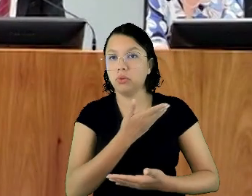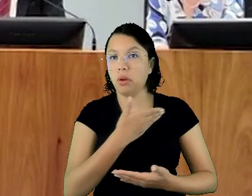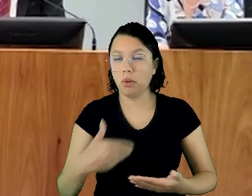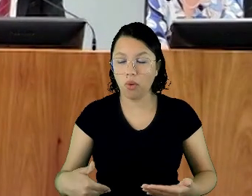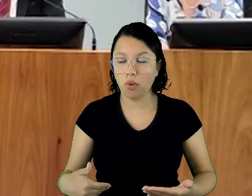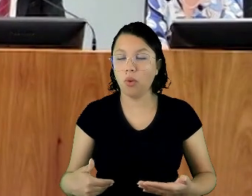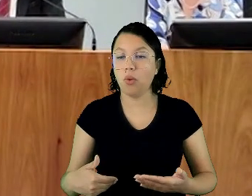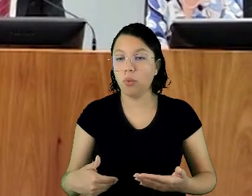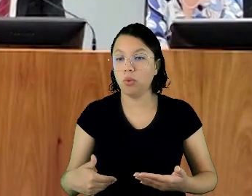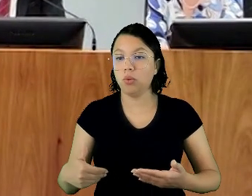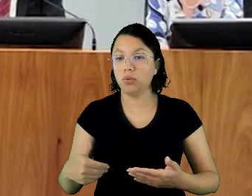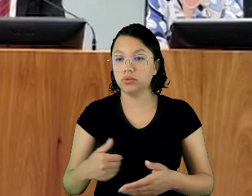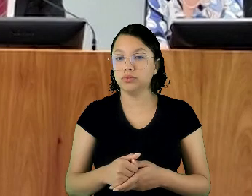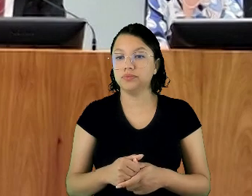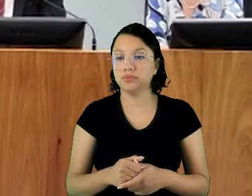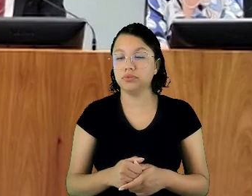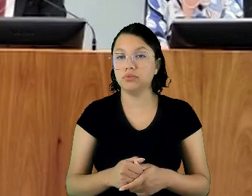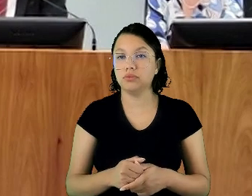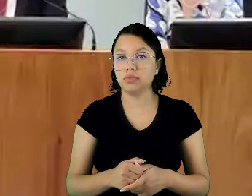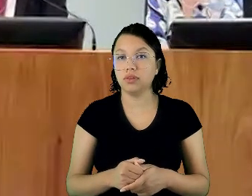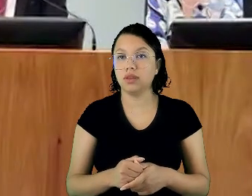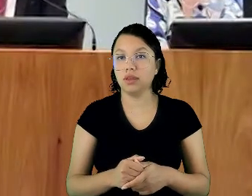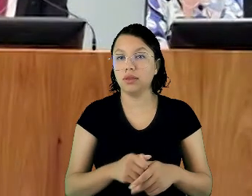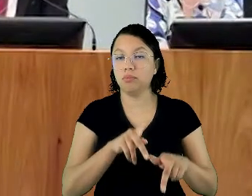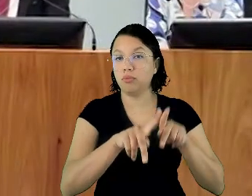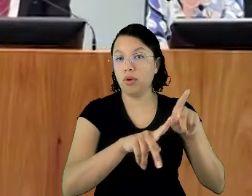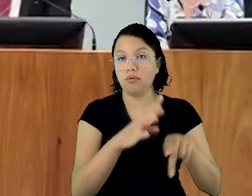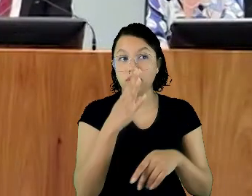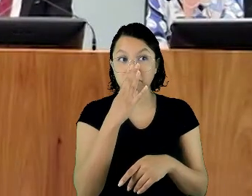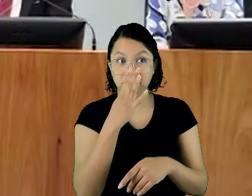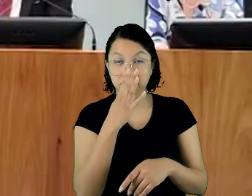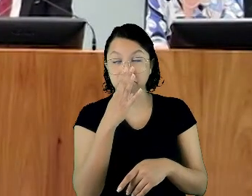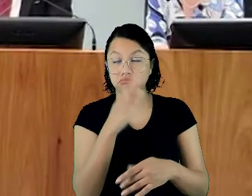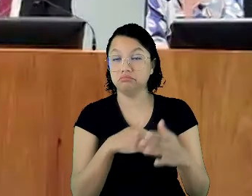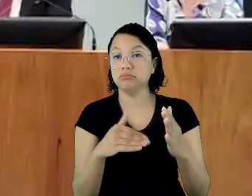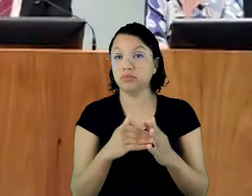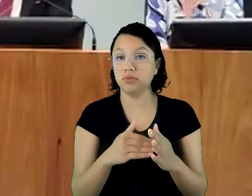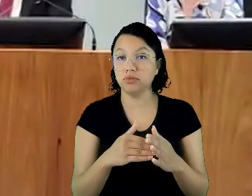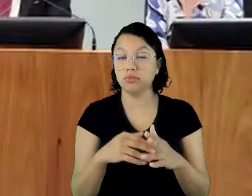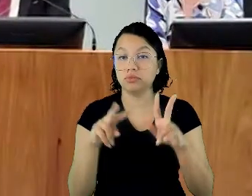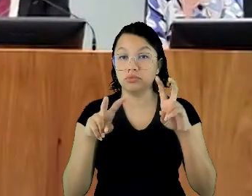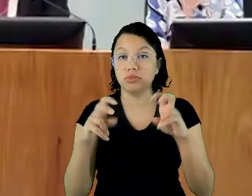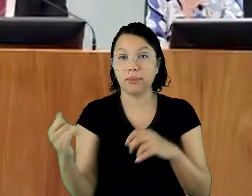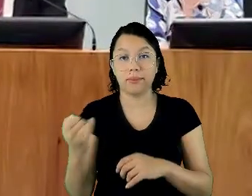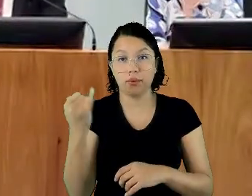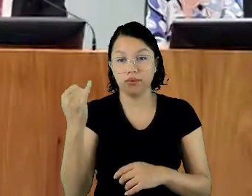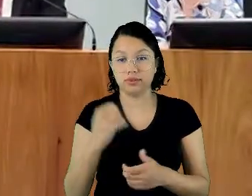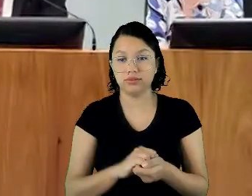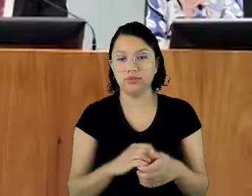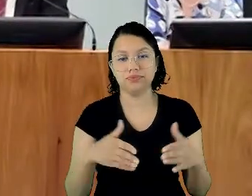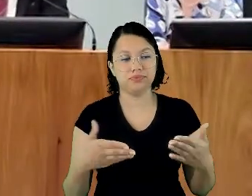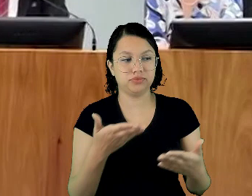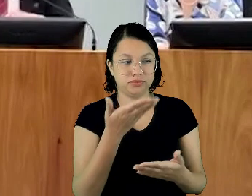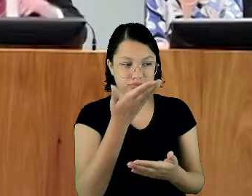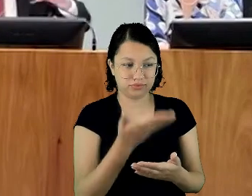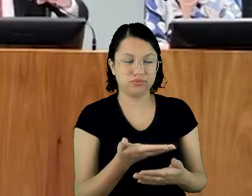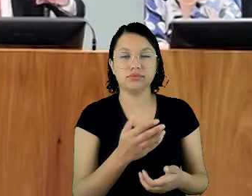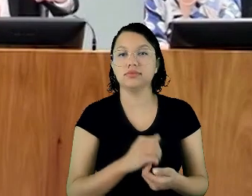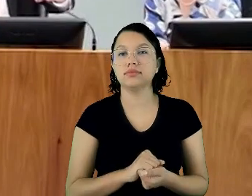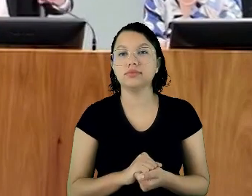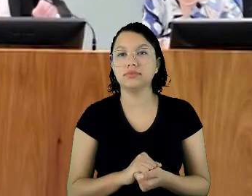tão importante. Senhor senador, passo então a palavra por delegação da presidência.